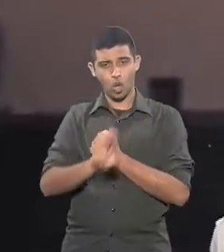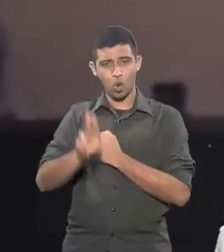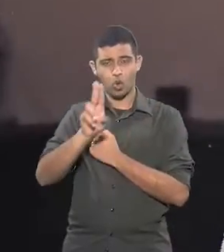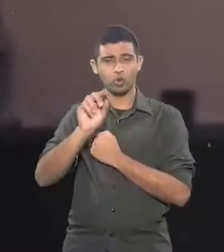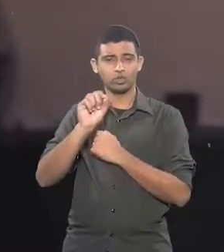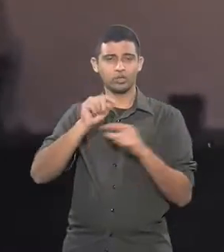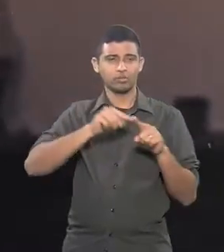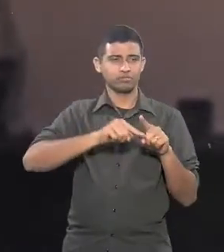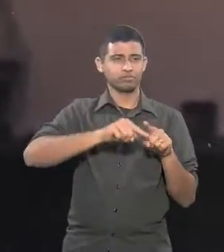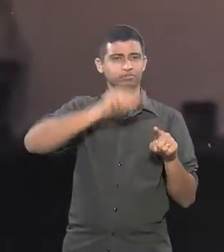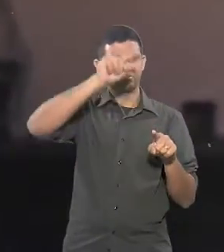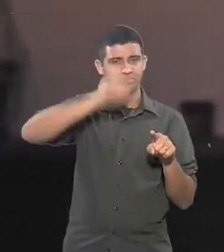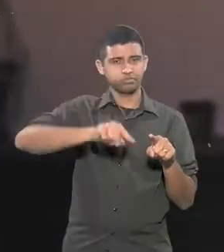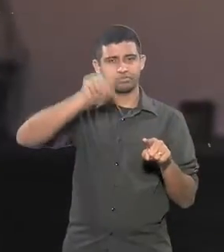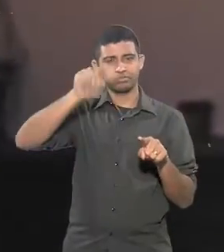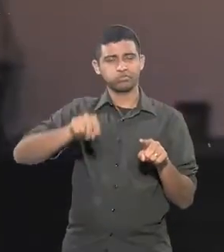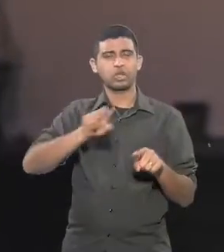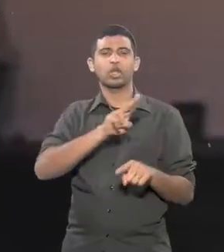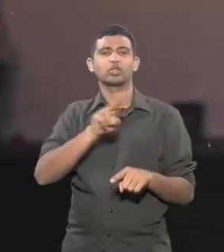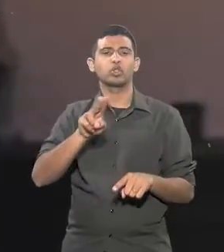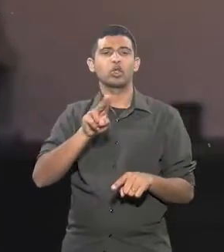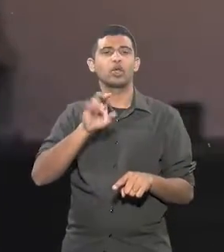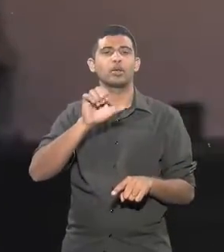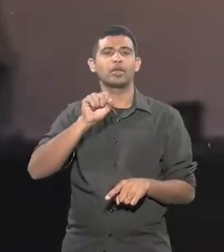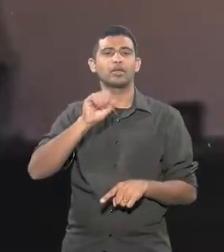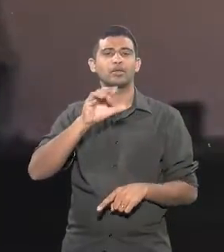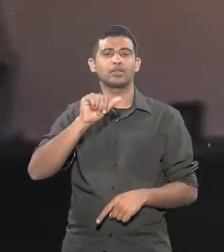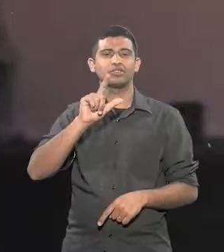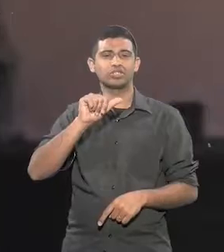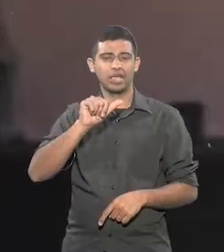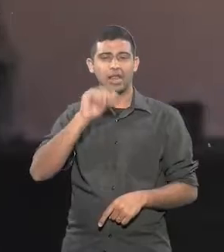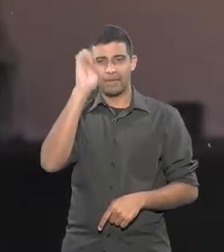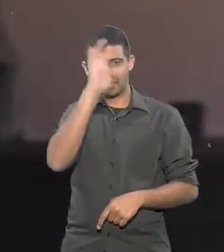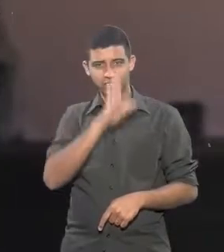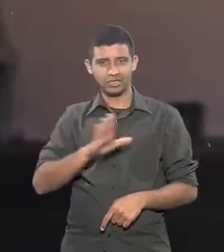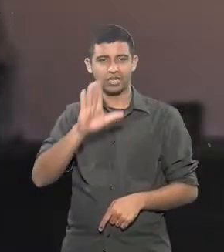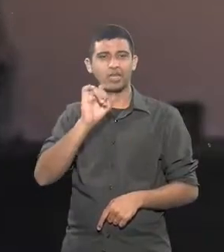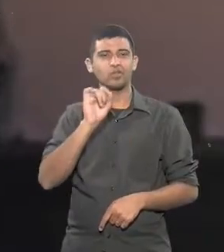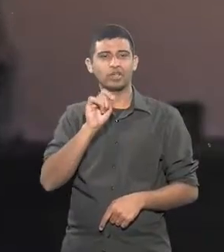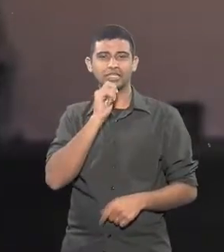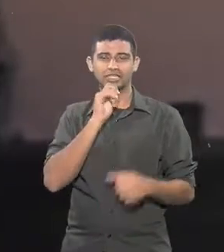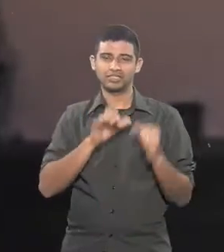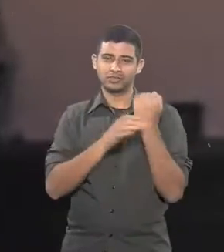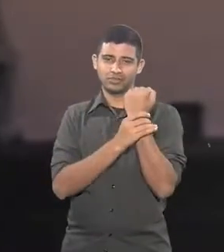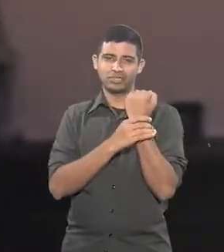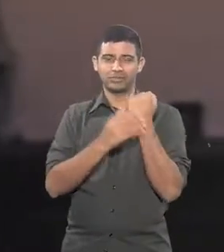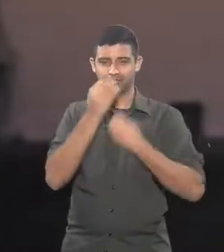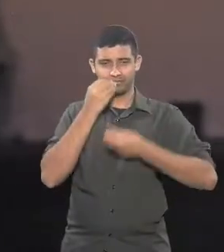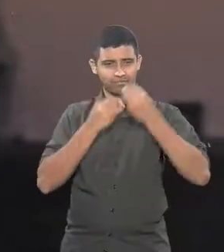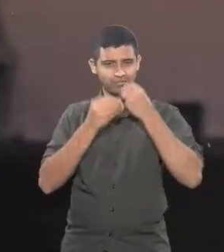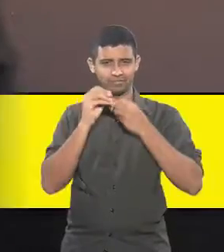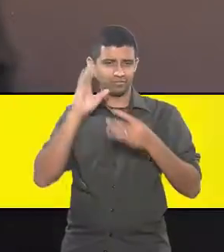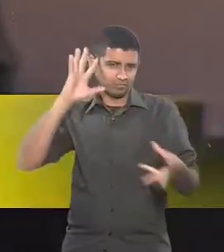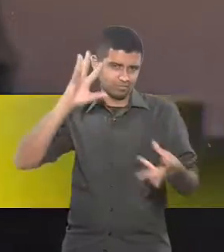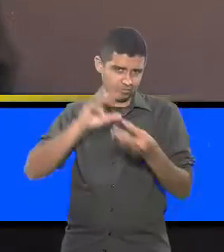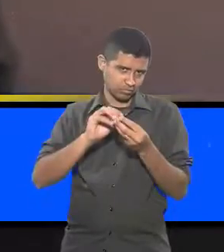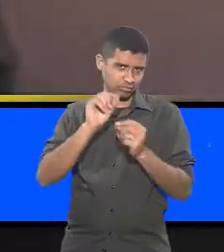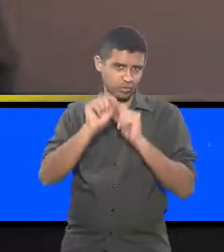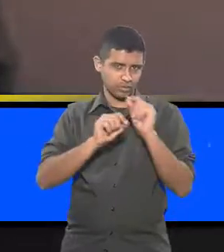a gente utiliza uma escala, né, desenvolvida no Brasil, chama Escala Brasileira de Insegurança Alimentar, né?